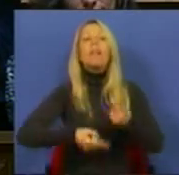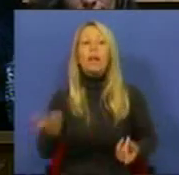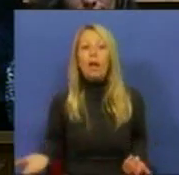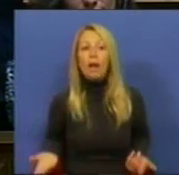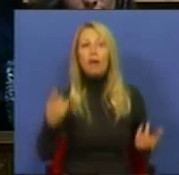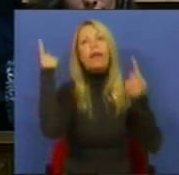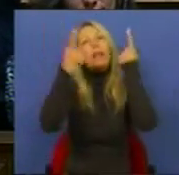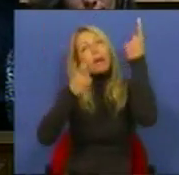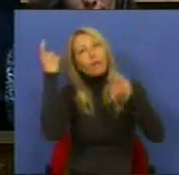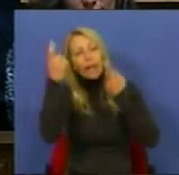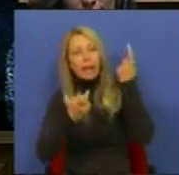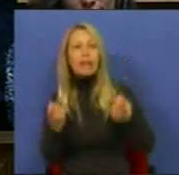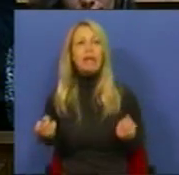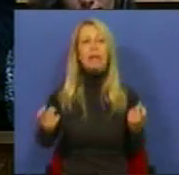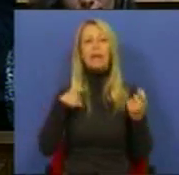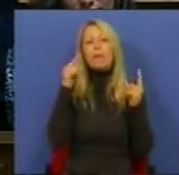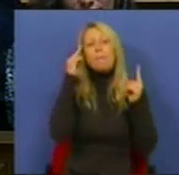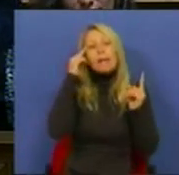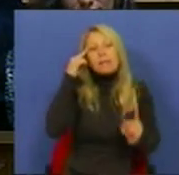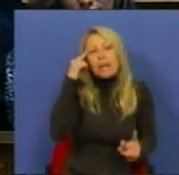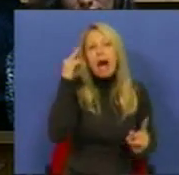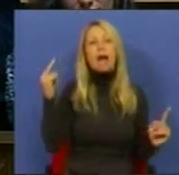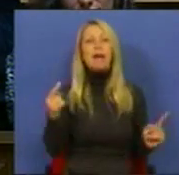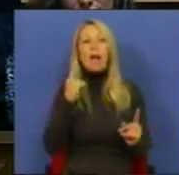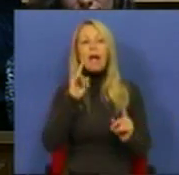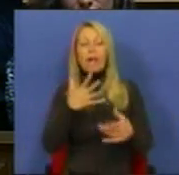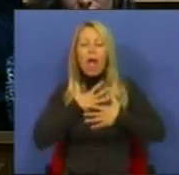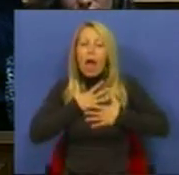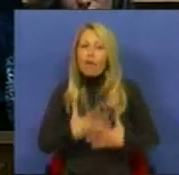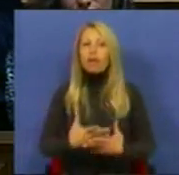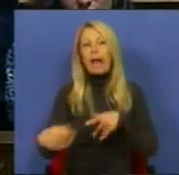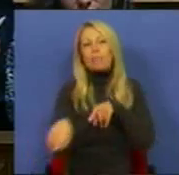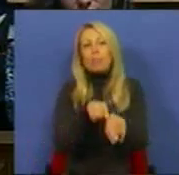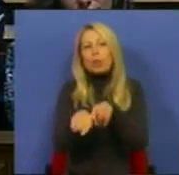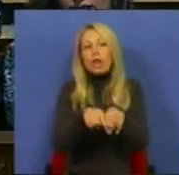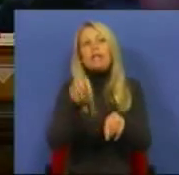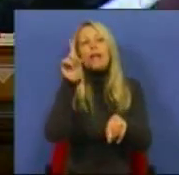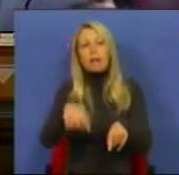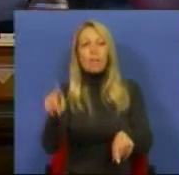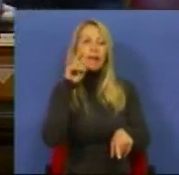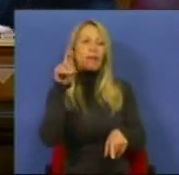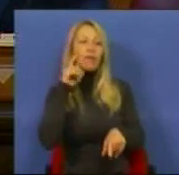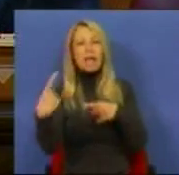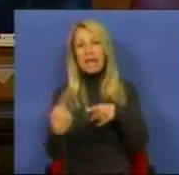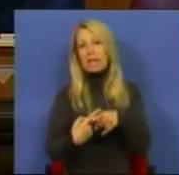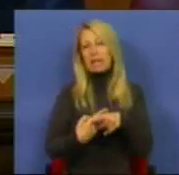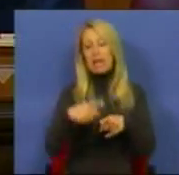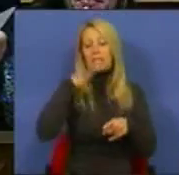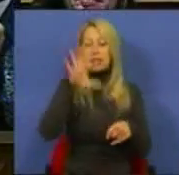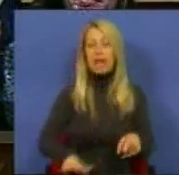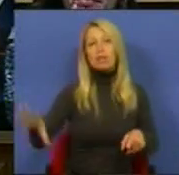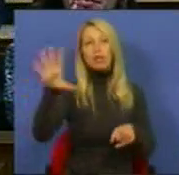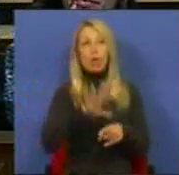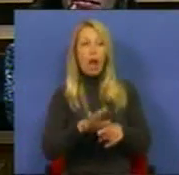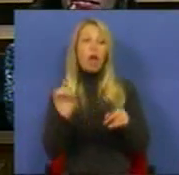De refletir, de conceber, de empenhar a vontade política, até de defender o interesse nacional e, em qualquer caso,